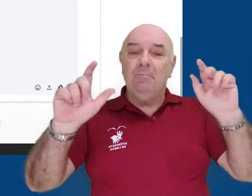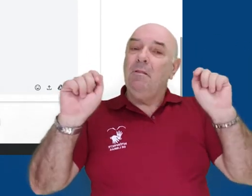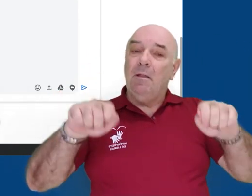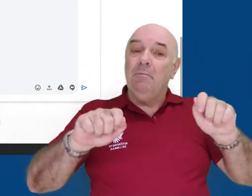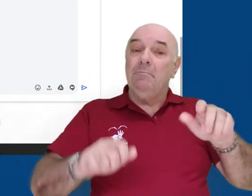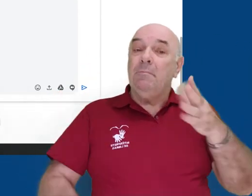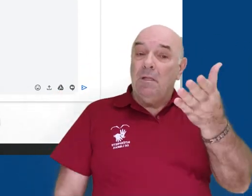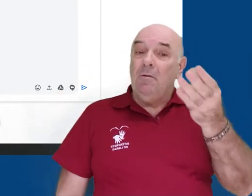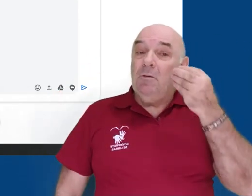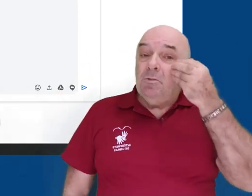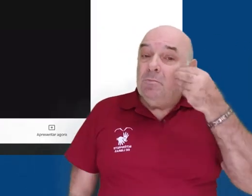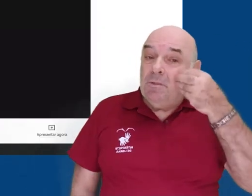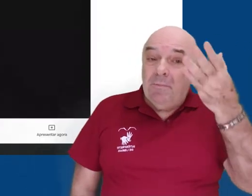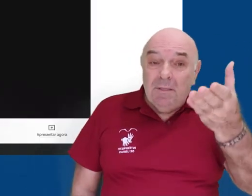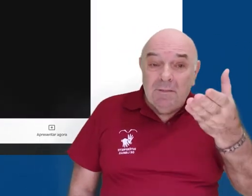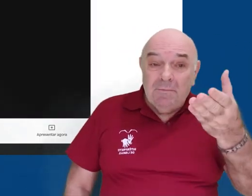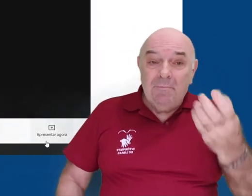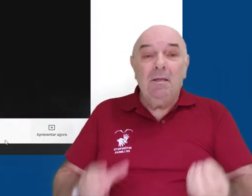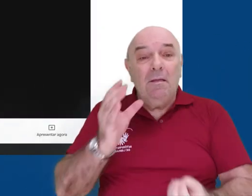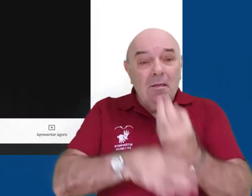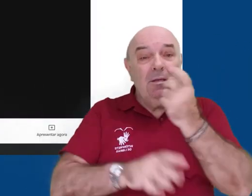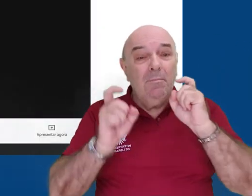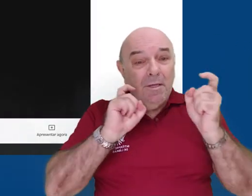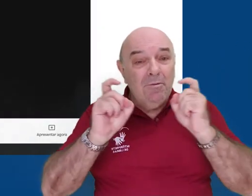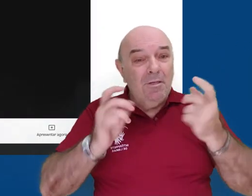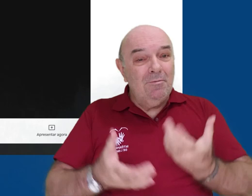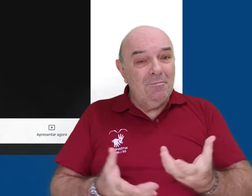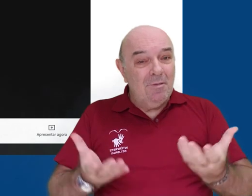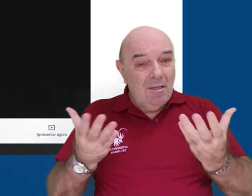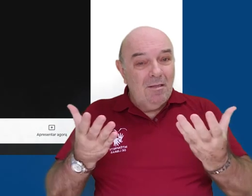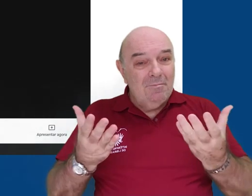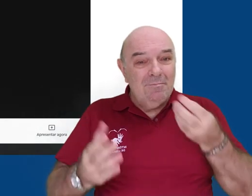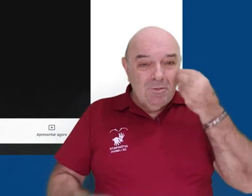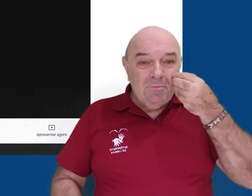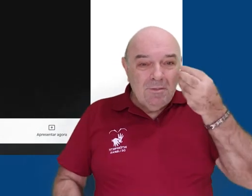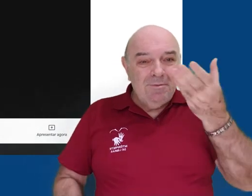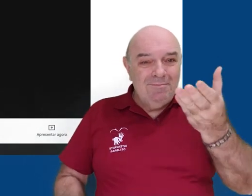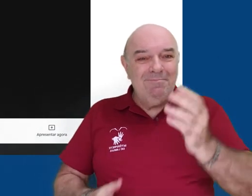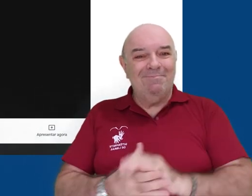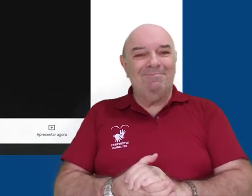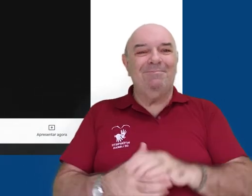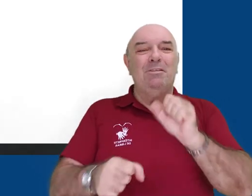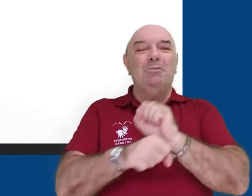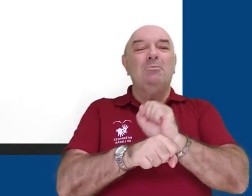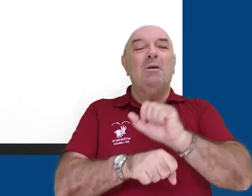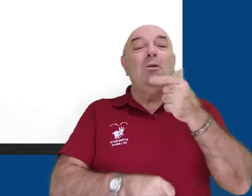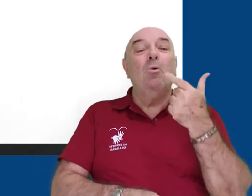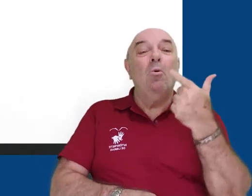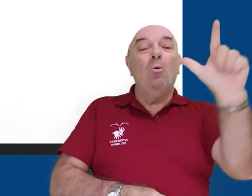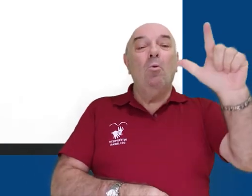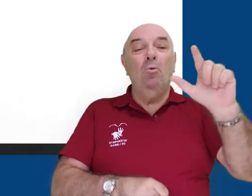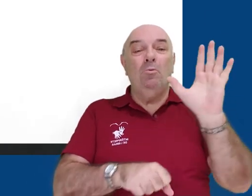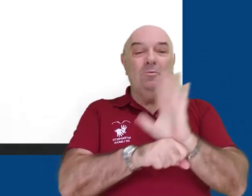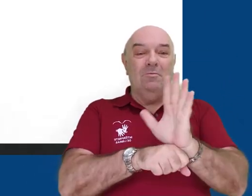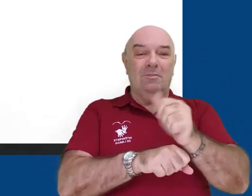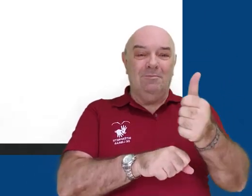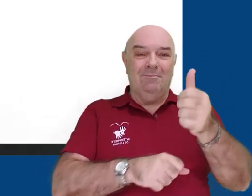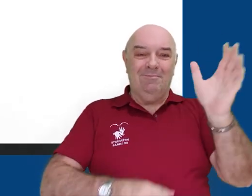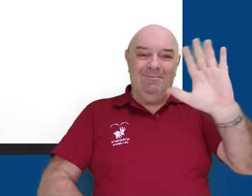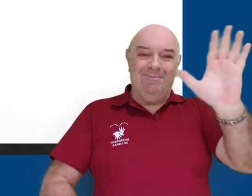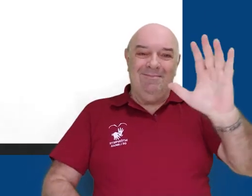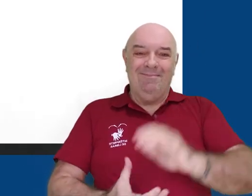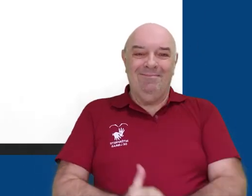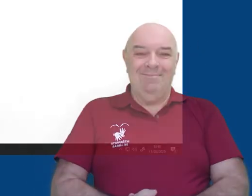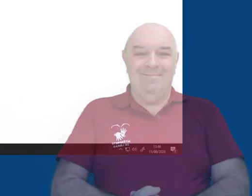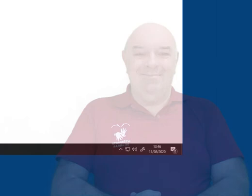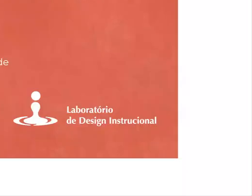no Google Imagens. Que tal experimentar a criação de uma sala de reunião no Google Meet? Espero você